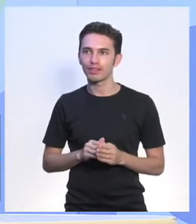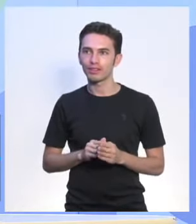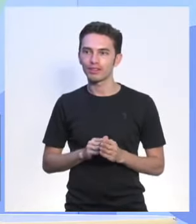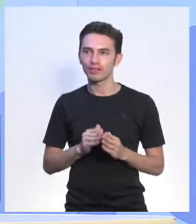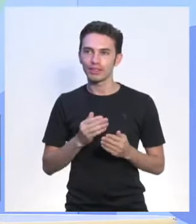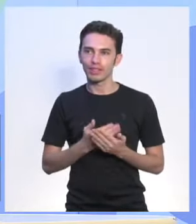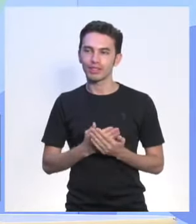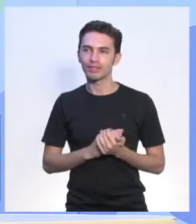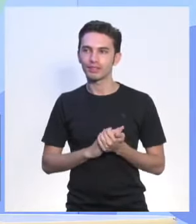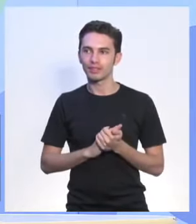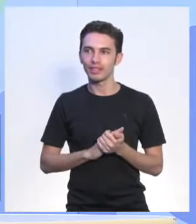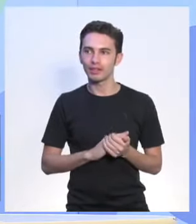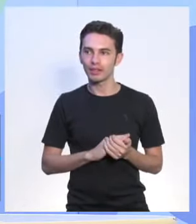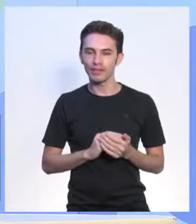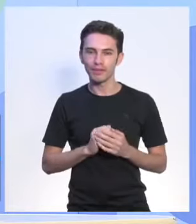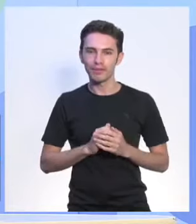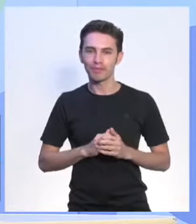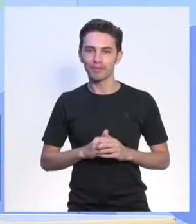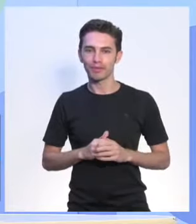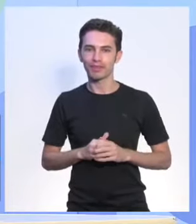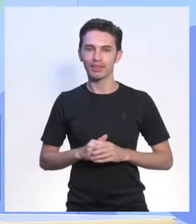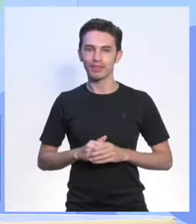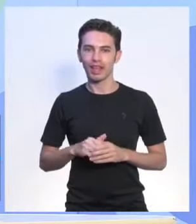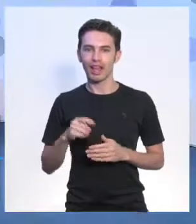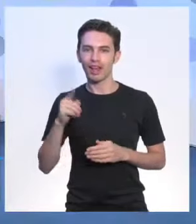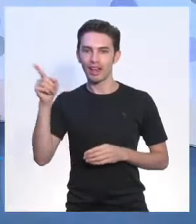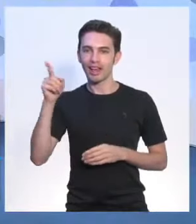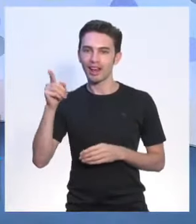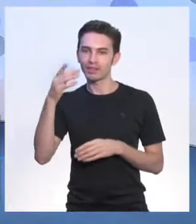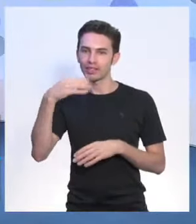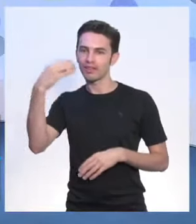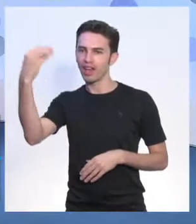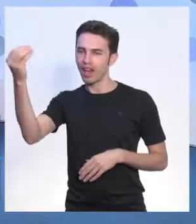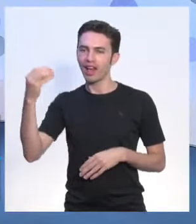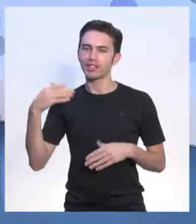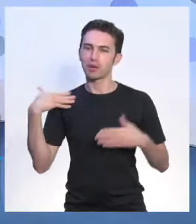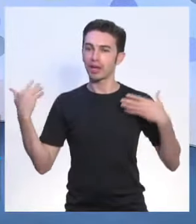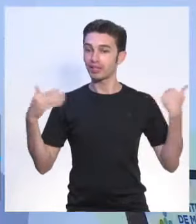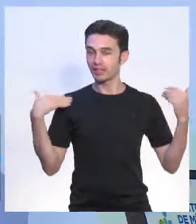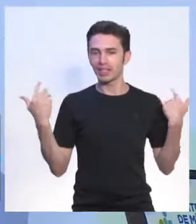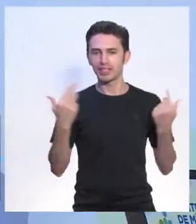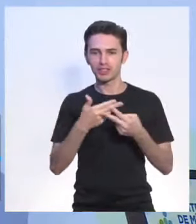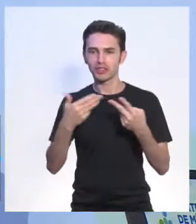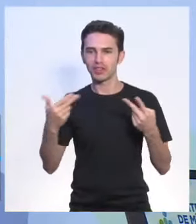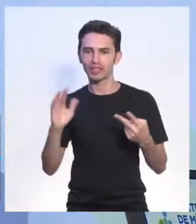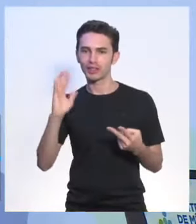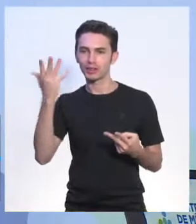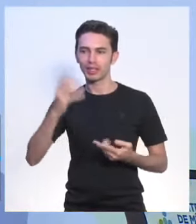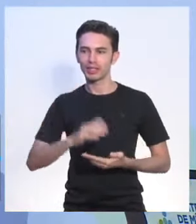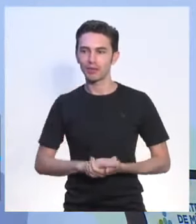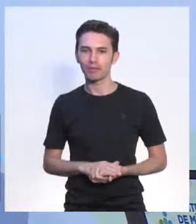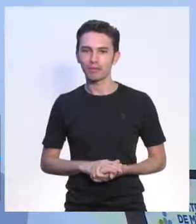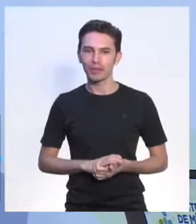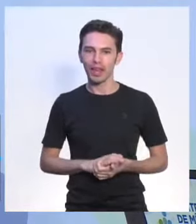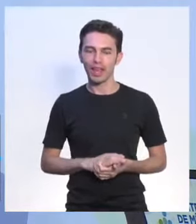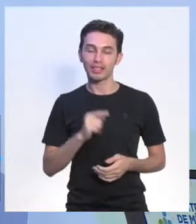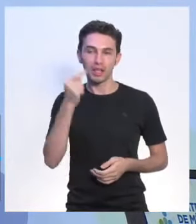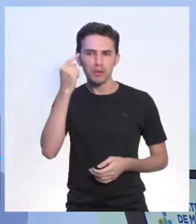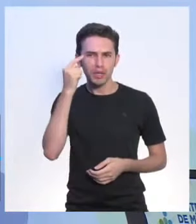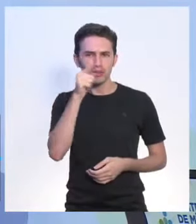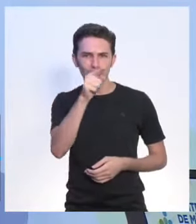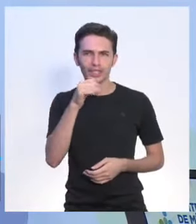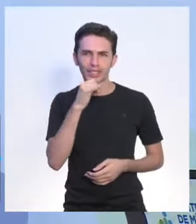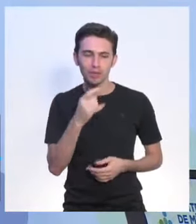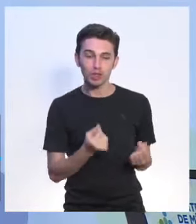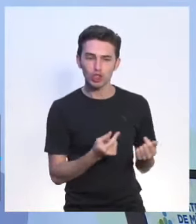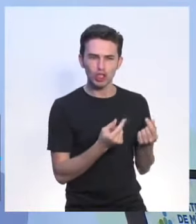as estruturas básicas. Isso a gente Exato. Consegue fazer aqui, né? Lá Perfeito. Você viaja, passeia, né? Tá. Então... Pensem nisso, ok? Você não precisa ir gastar